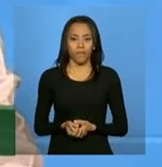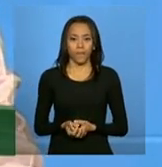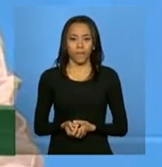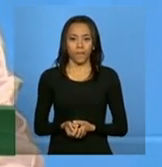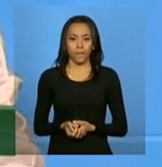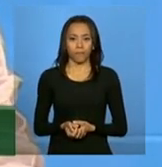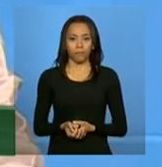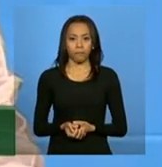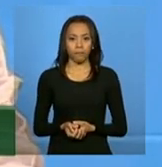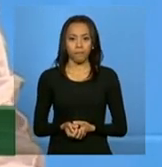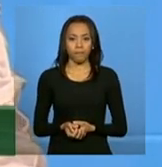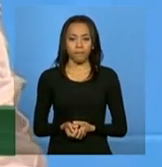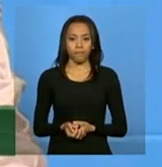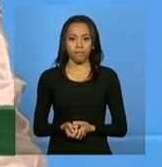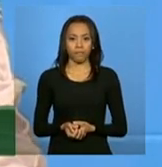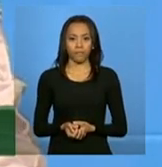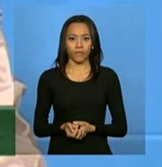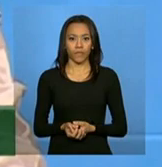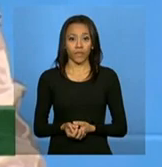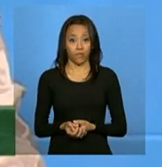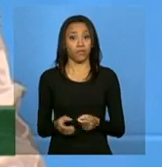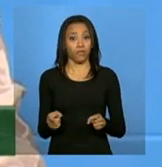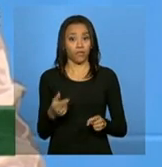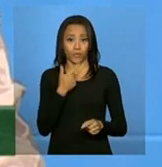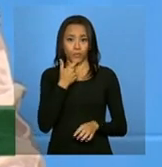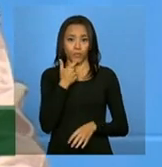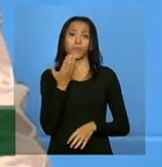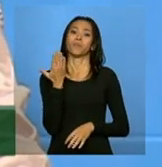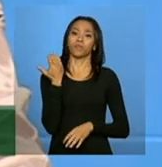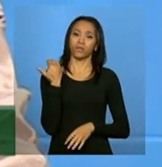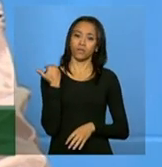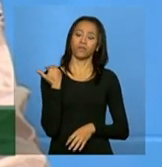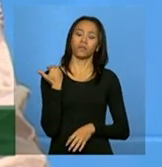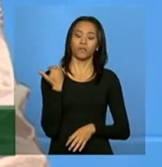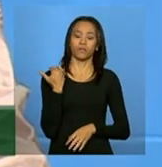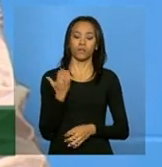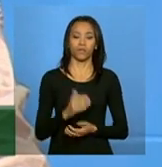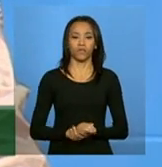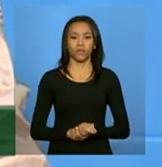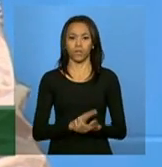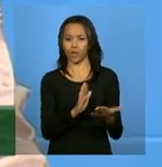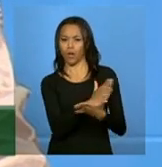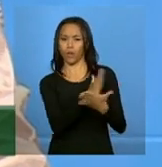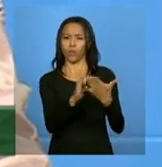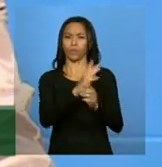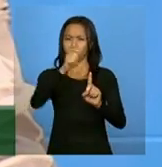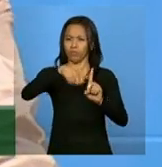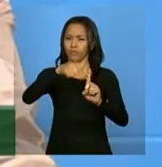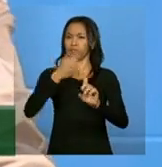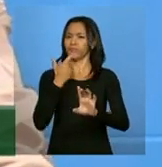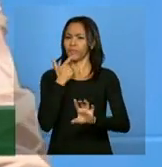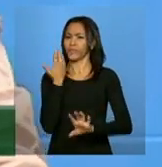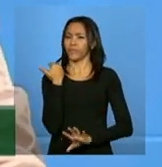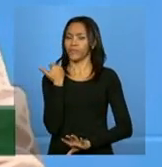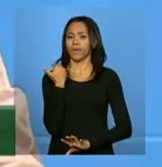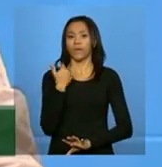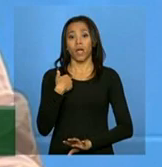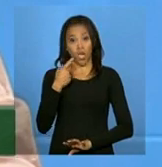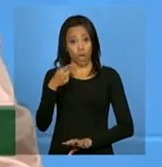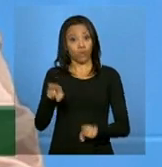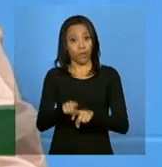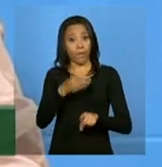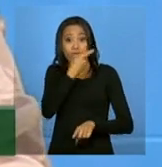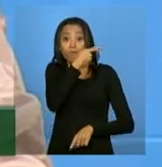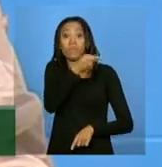Ivory Coast, recently. E recentemente, alguns poucos meses, eu